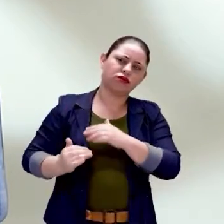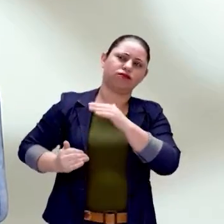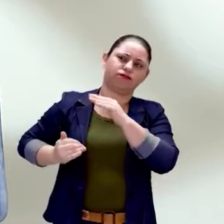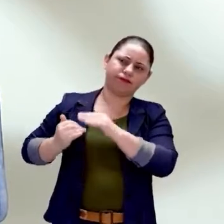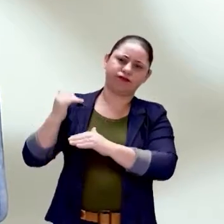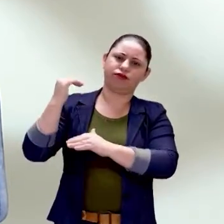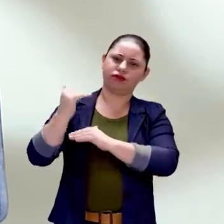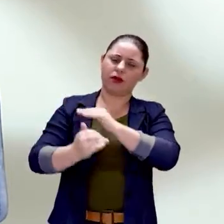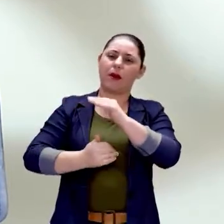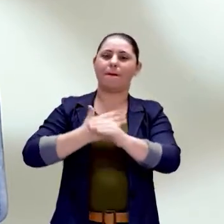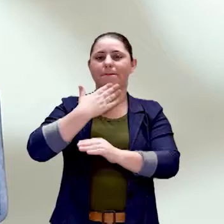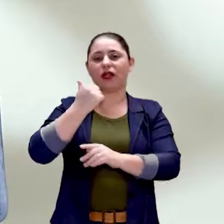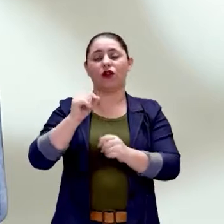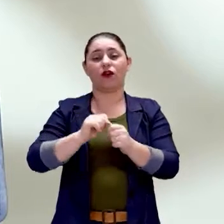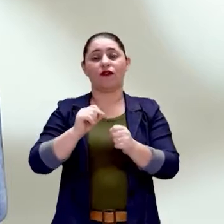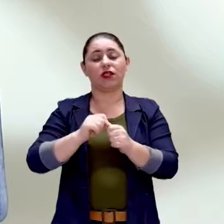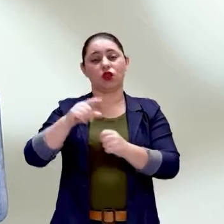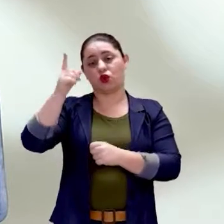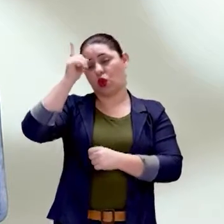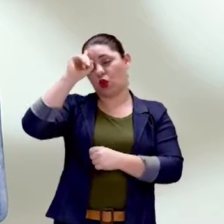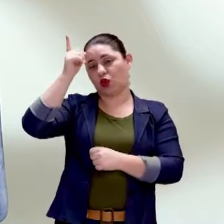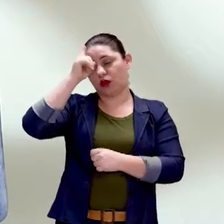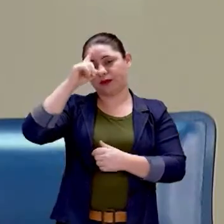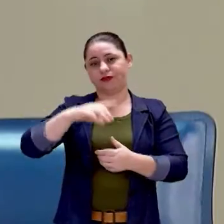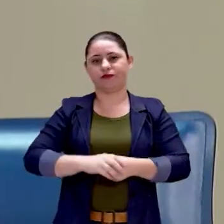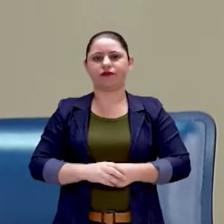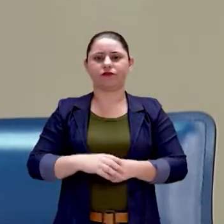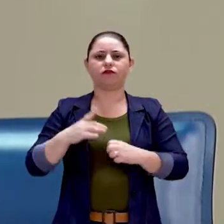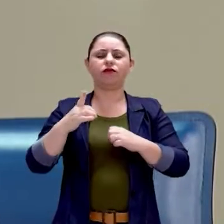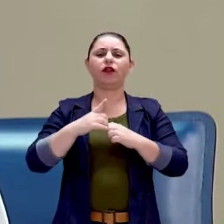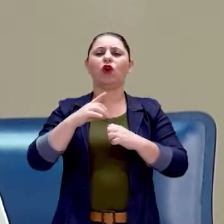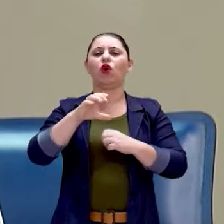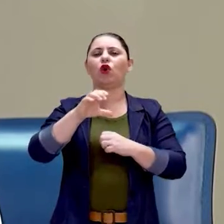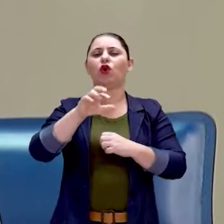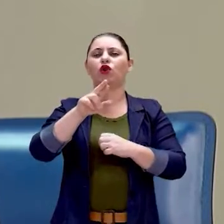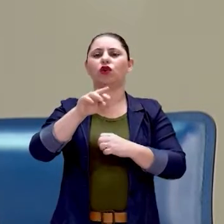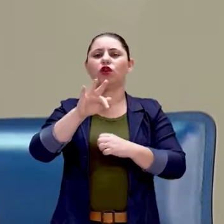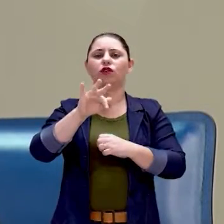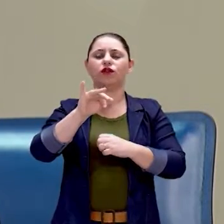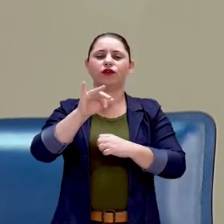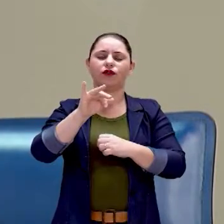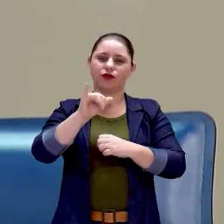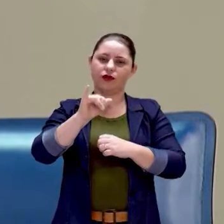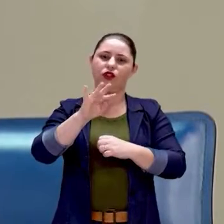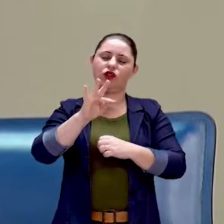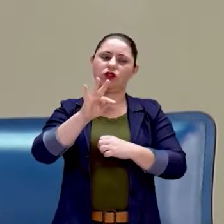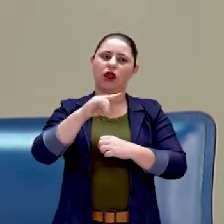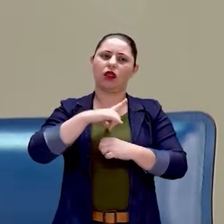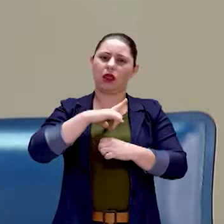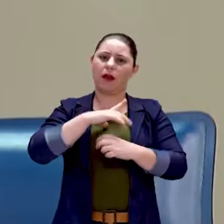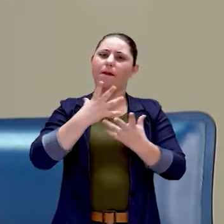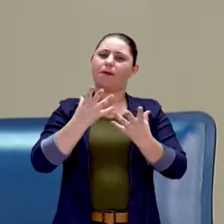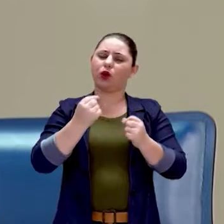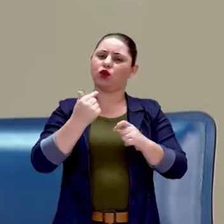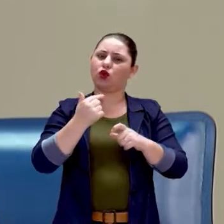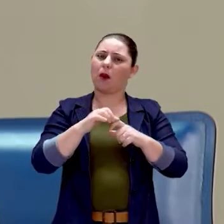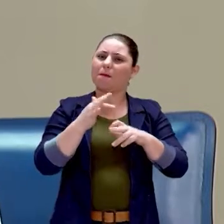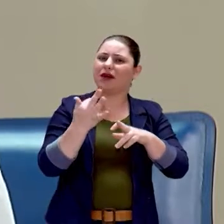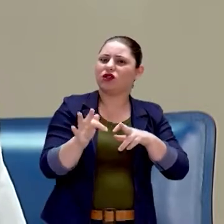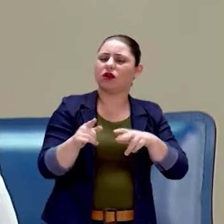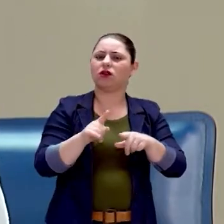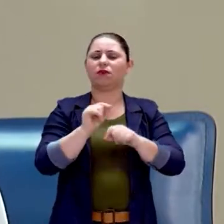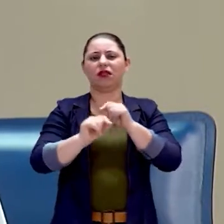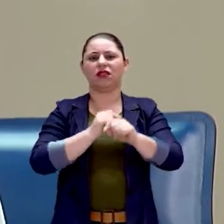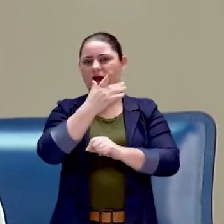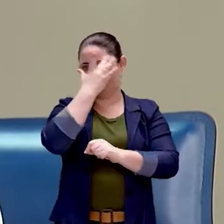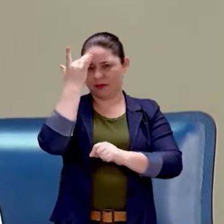que vai melhorar e fazer disso uma rotina. Doutor, o senhor falou do CrossFit, né? A gente sabe que tem muitas lesões no CrossFit, né? Quem